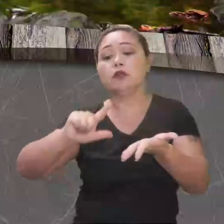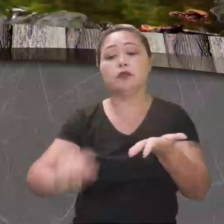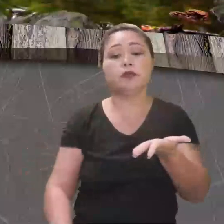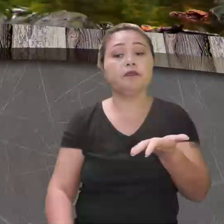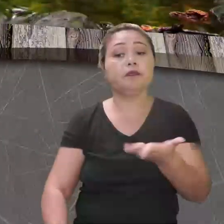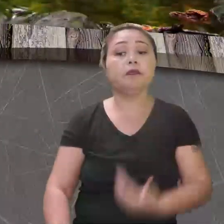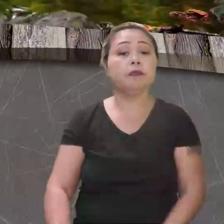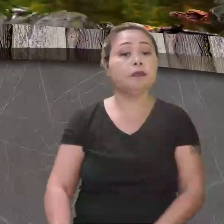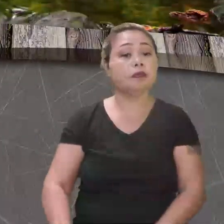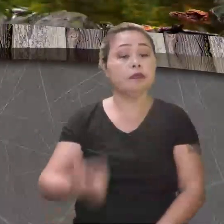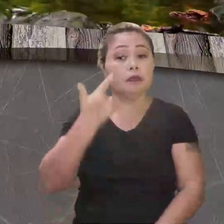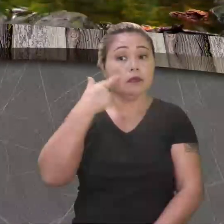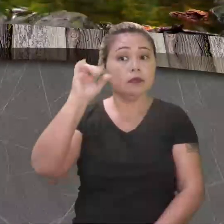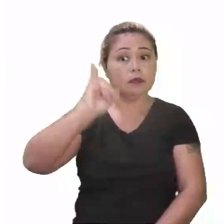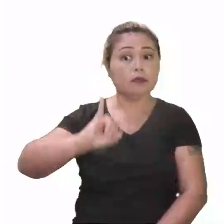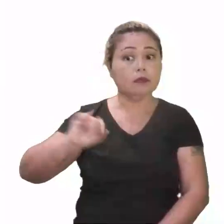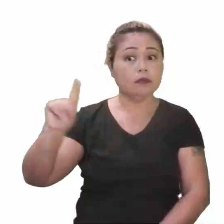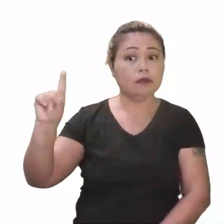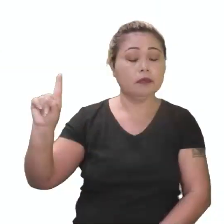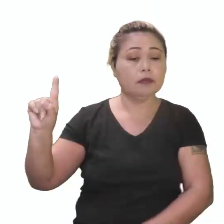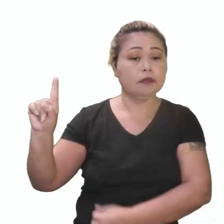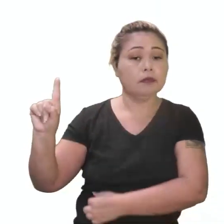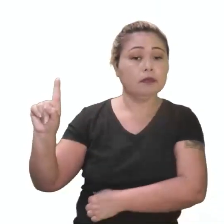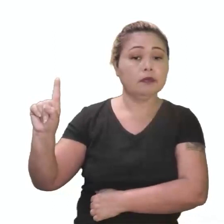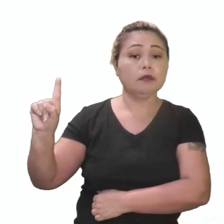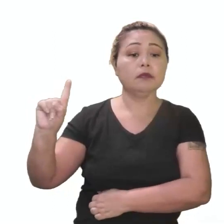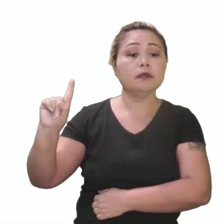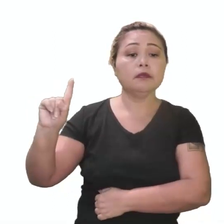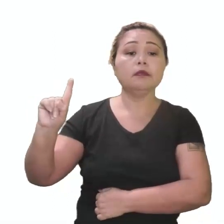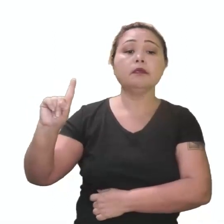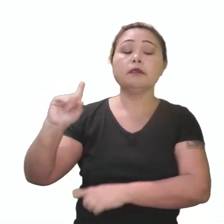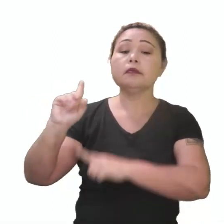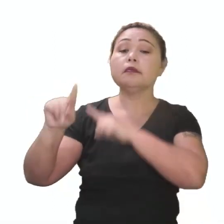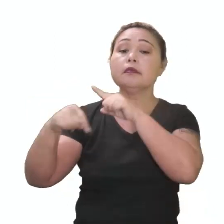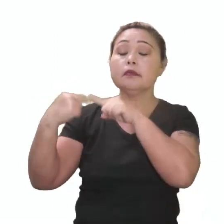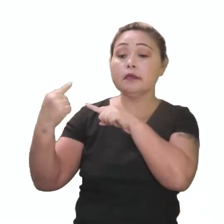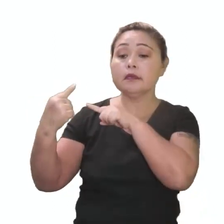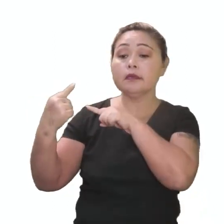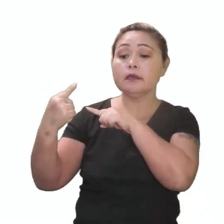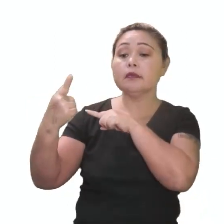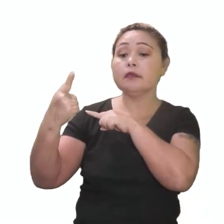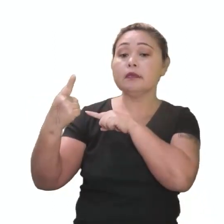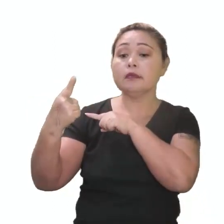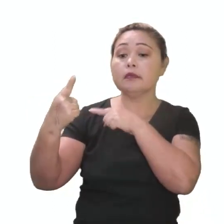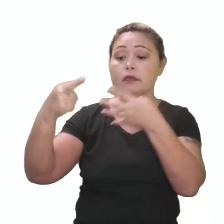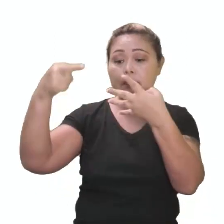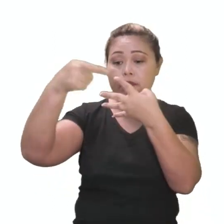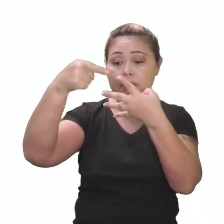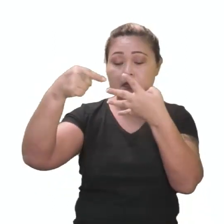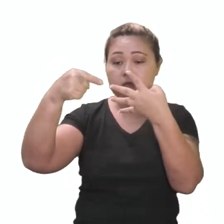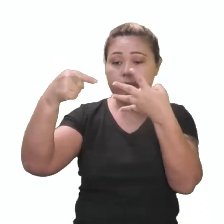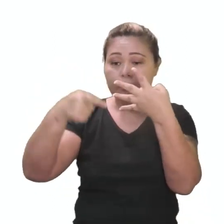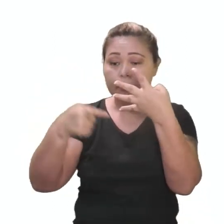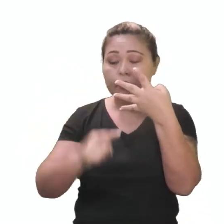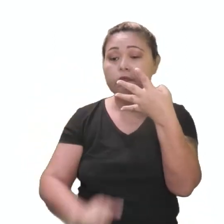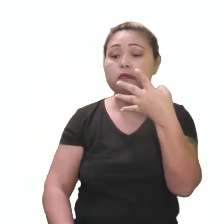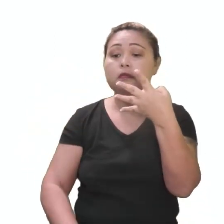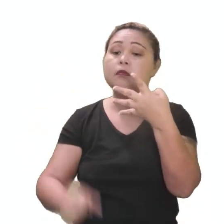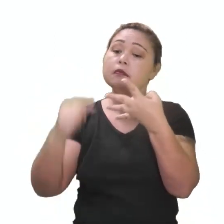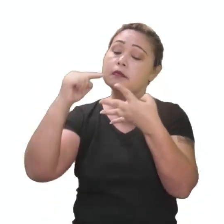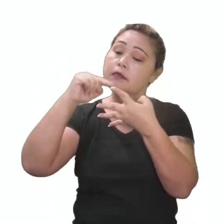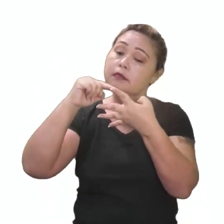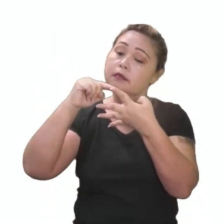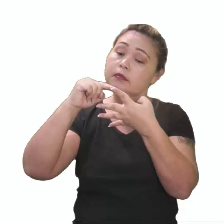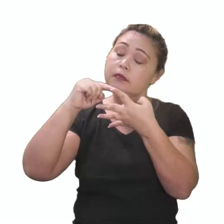que a gente viu lá? Olha lá na tela. Falamos sobre o processo de fossilização. E aí a gente viu 4 processozinhos, né? Que